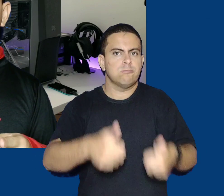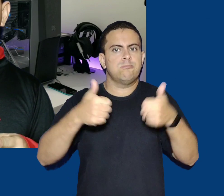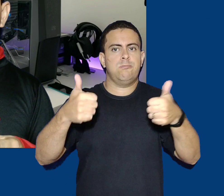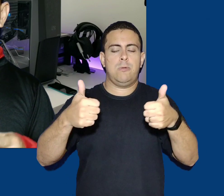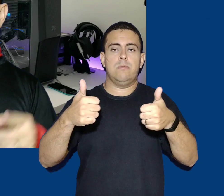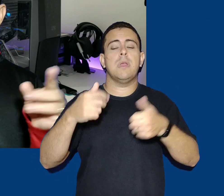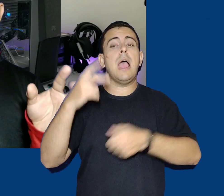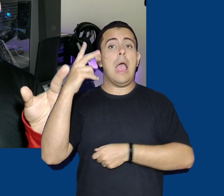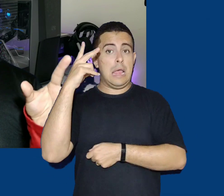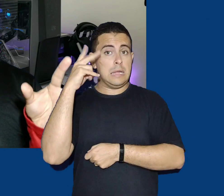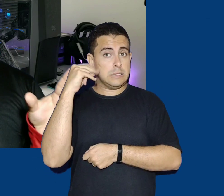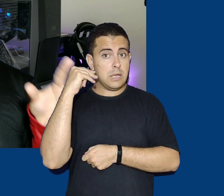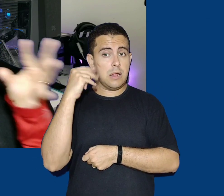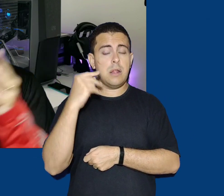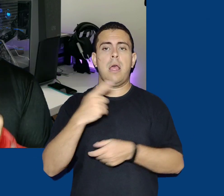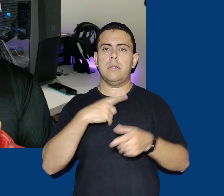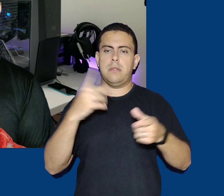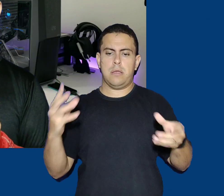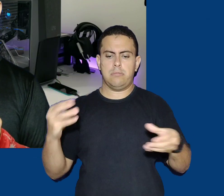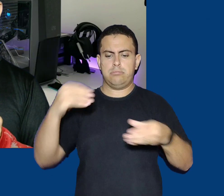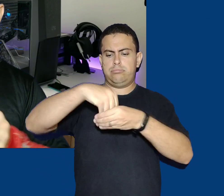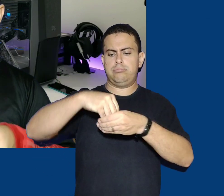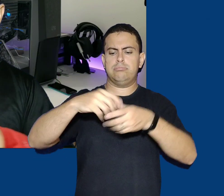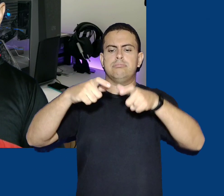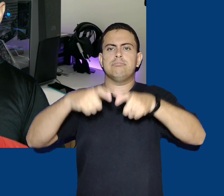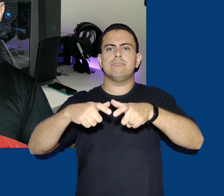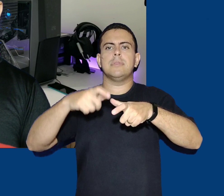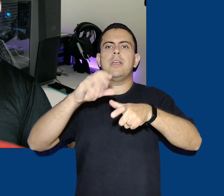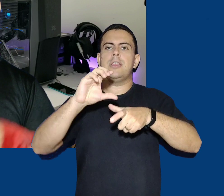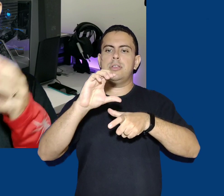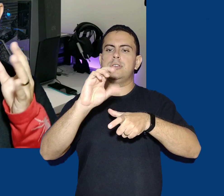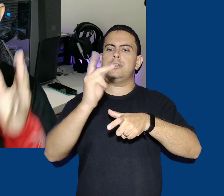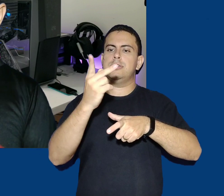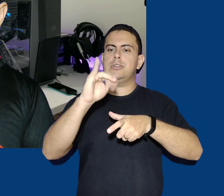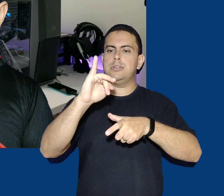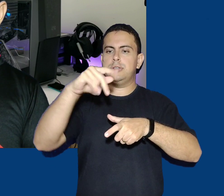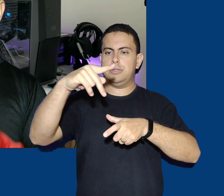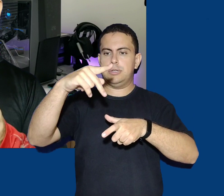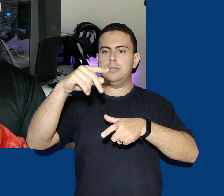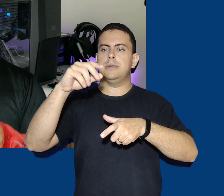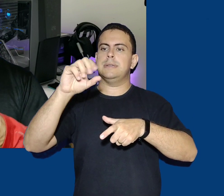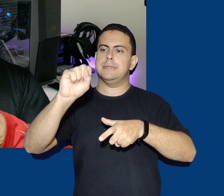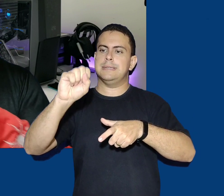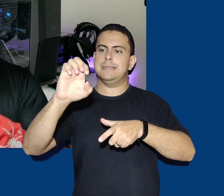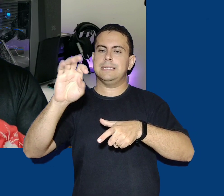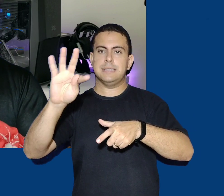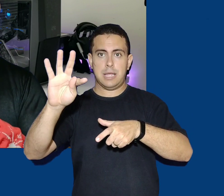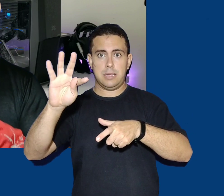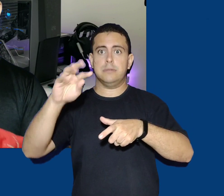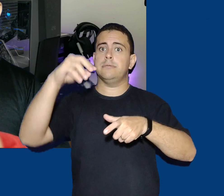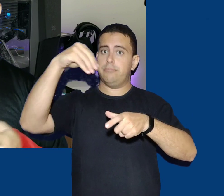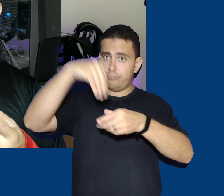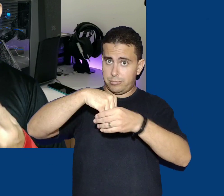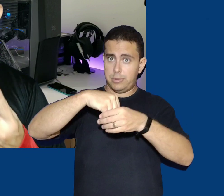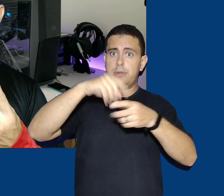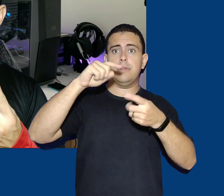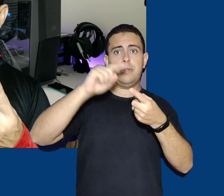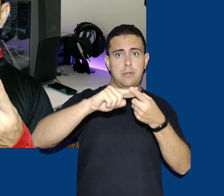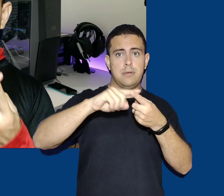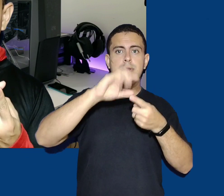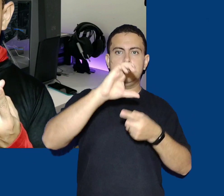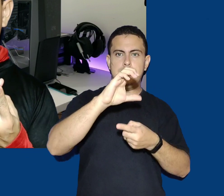nos smartphones, essas peças são mais unificadas, ficam tudo dentro do chipset. Então, o chipset, dentro dele